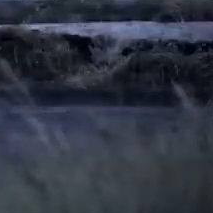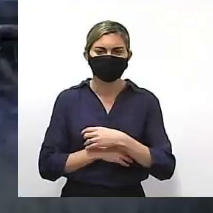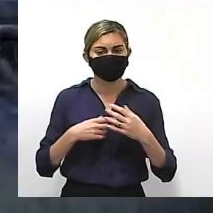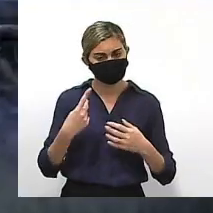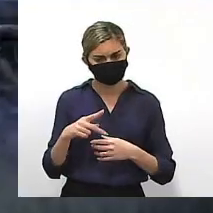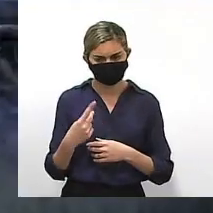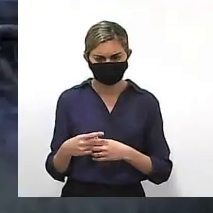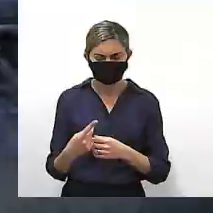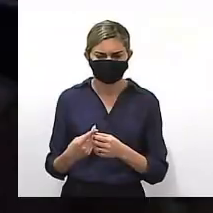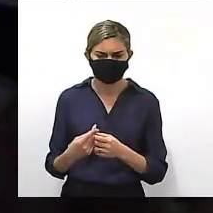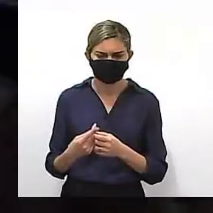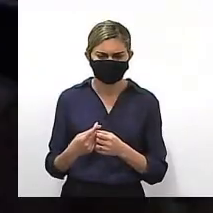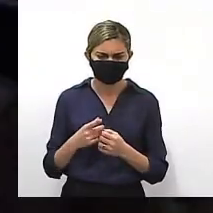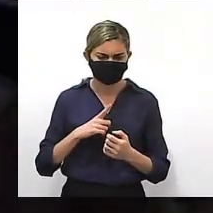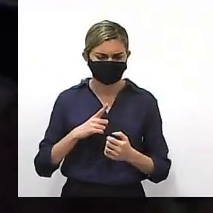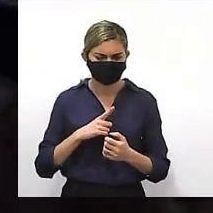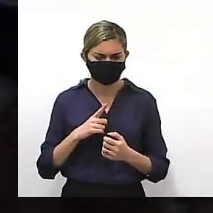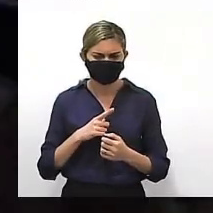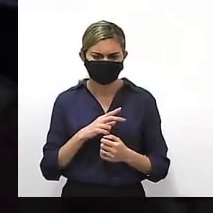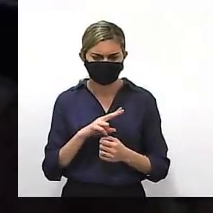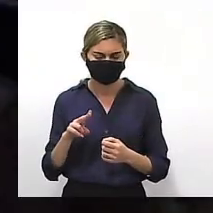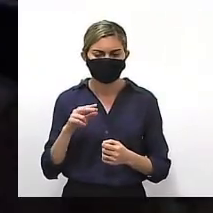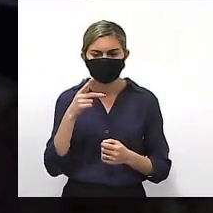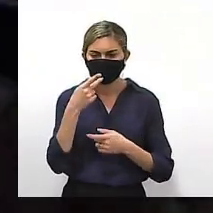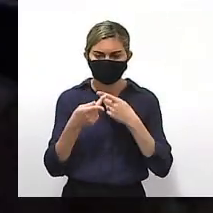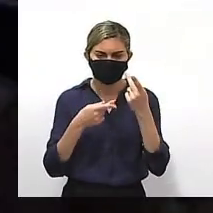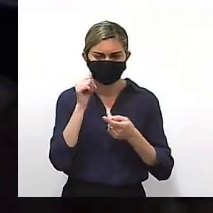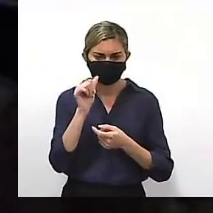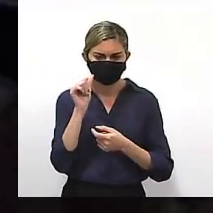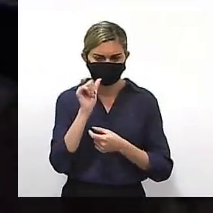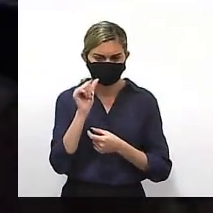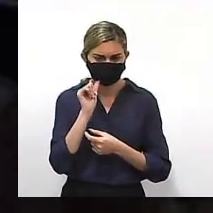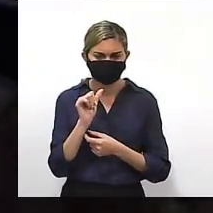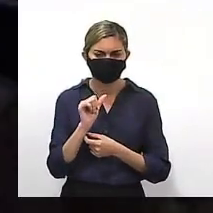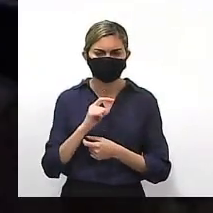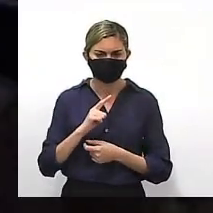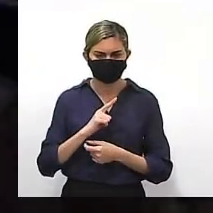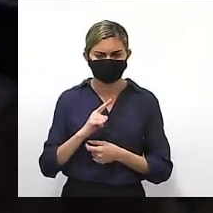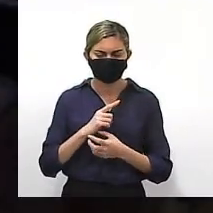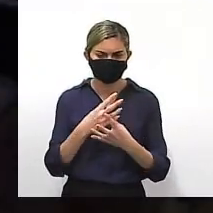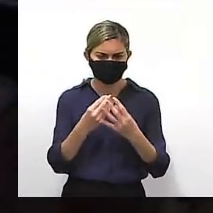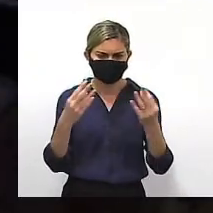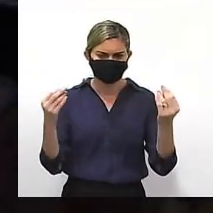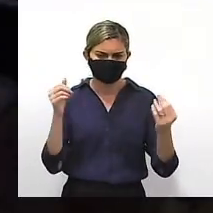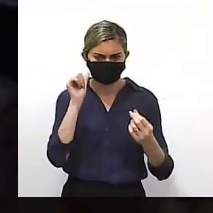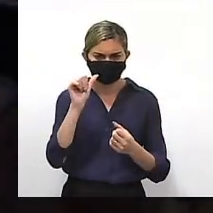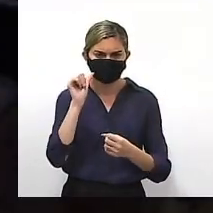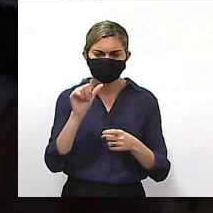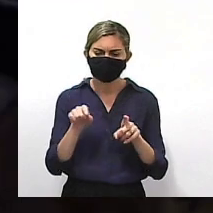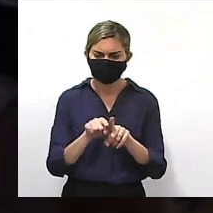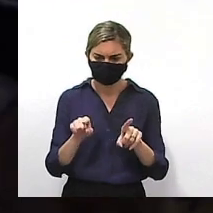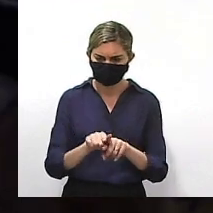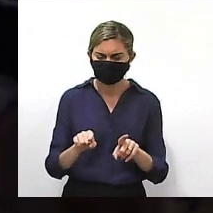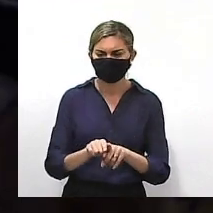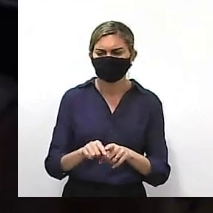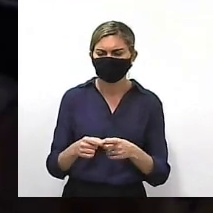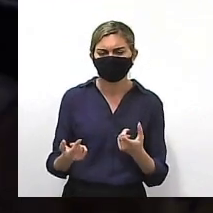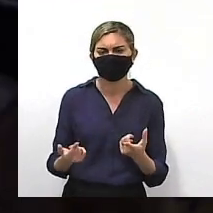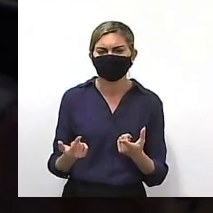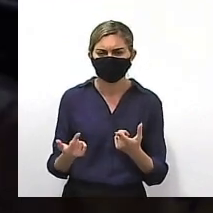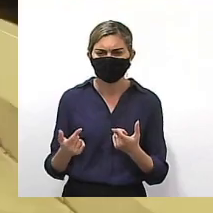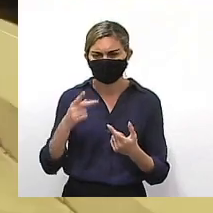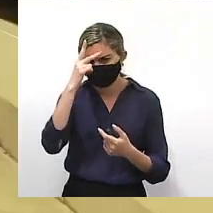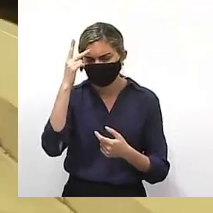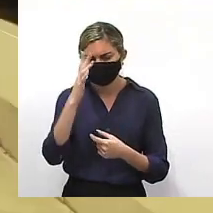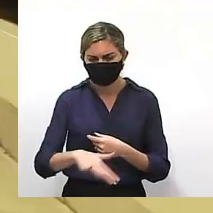essa ponte tem um nome, Vitória das Mulheres. Porque teve muitas mulheres que andaram também, lutaram muito. Teve pessoas